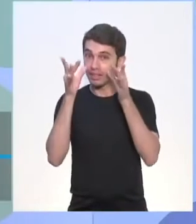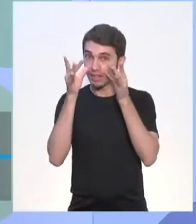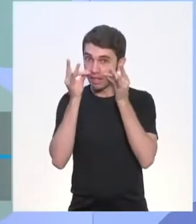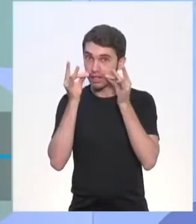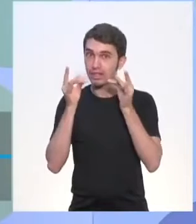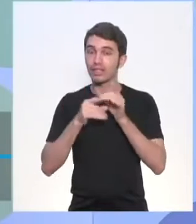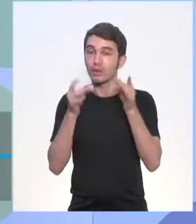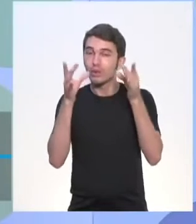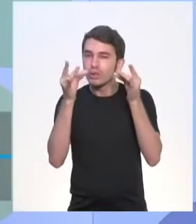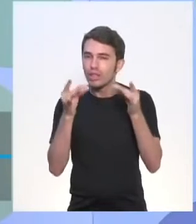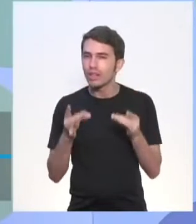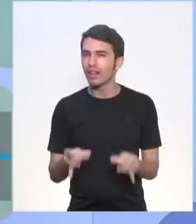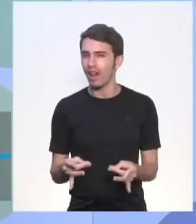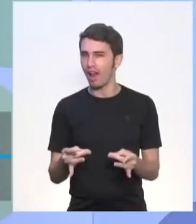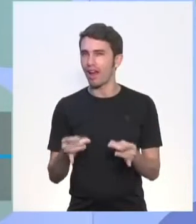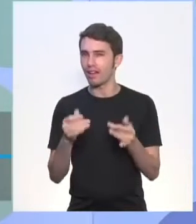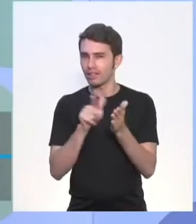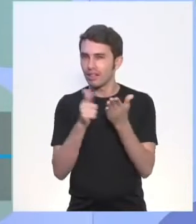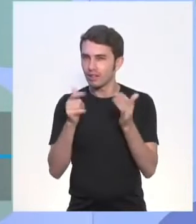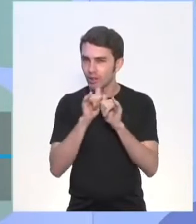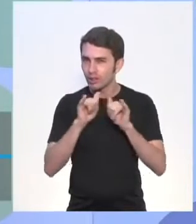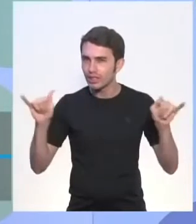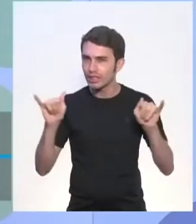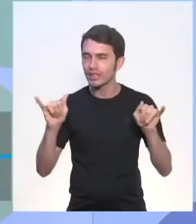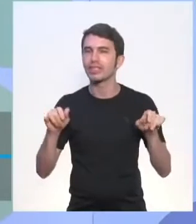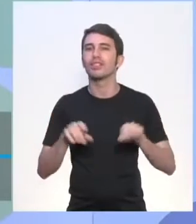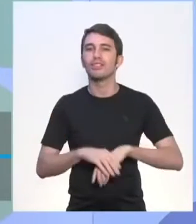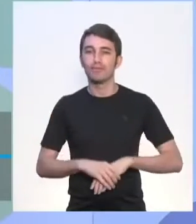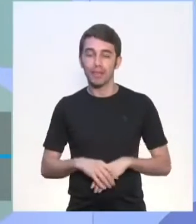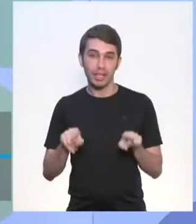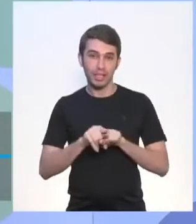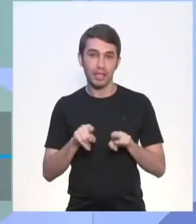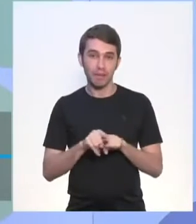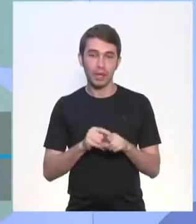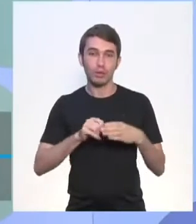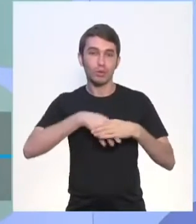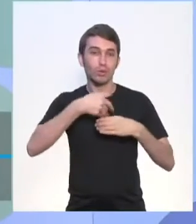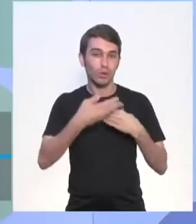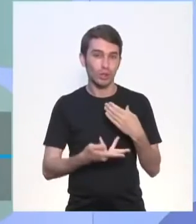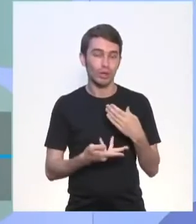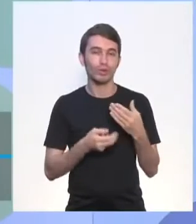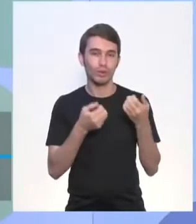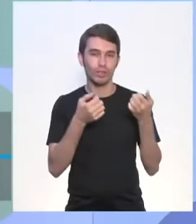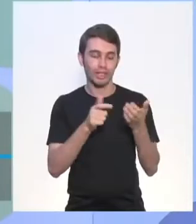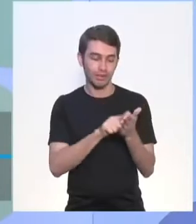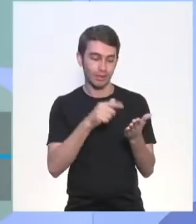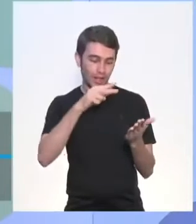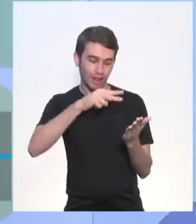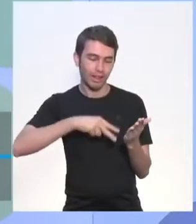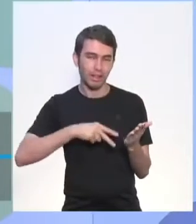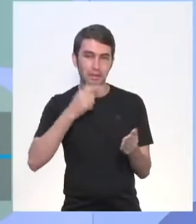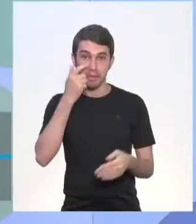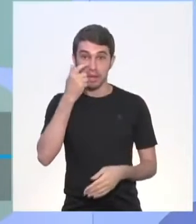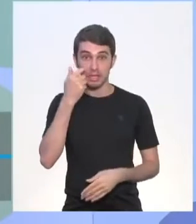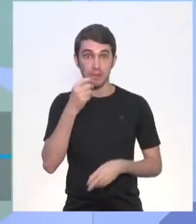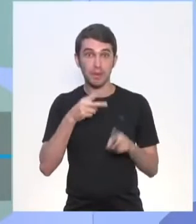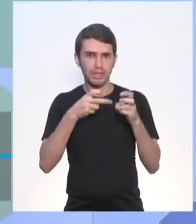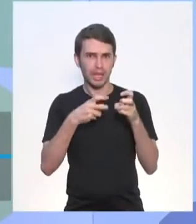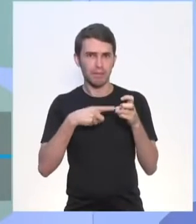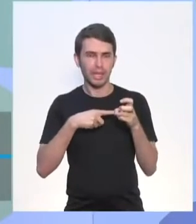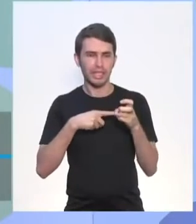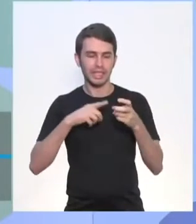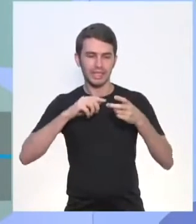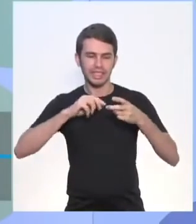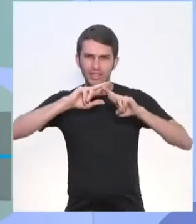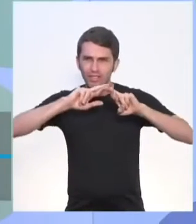atenção nos detalhes das notícias e nos conteúdos que se passam. Perceba que não tem muita diferença dos conteúdos.